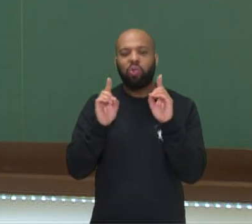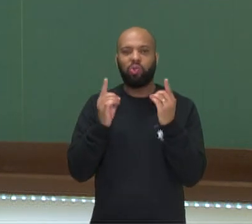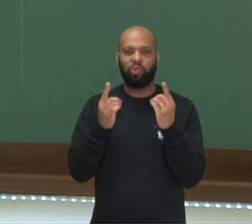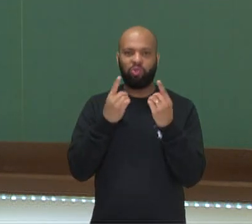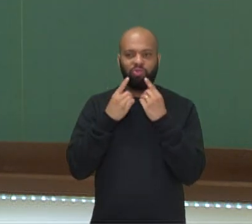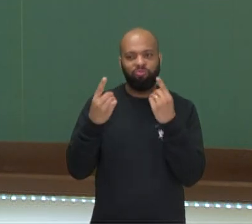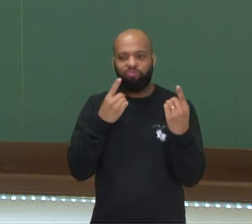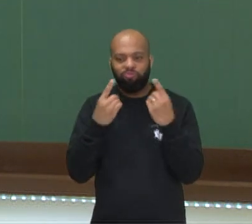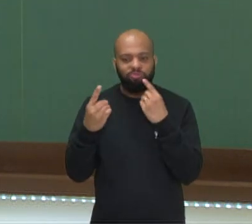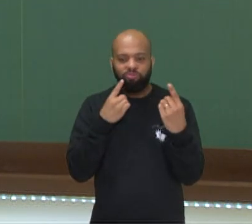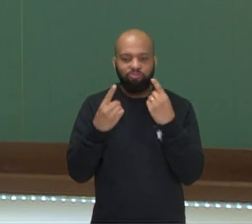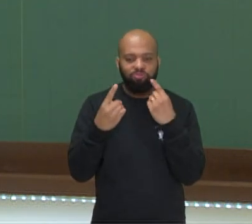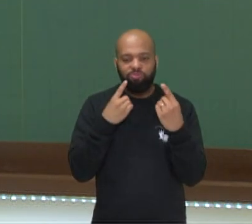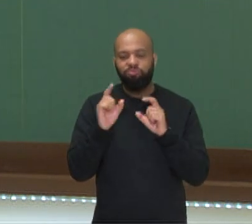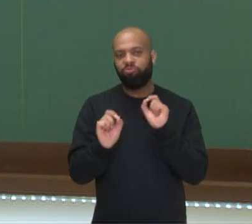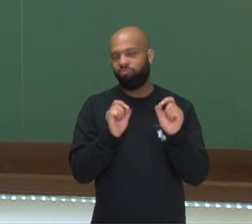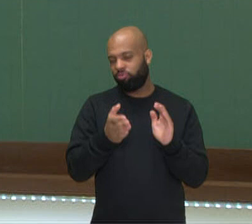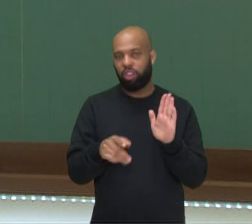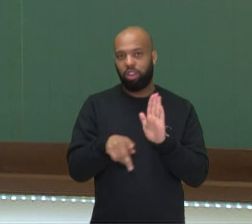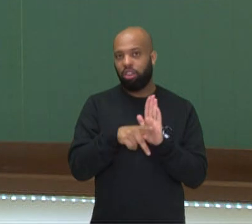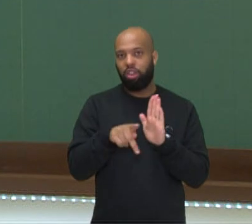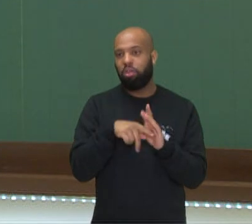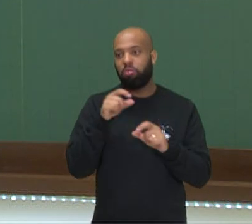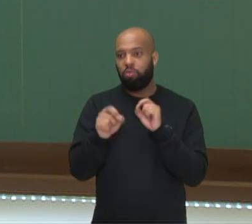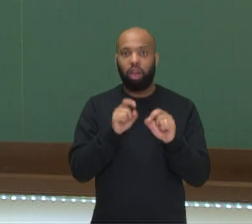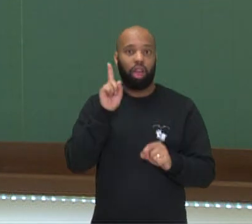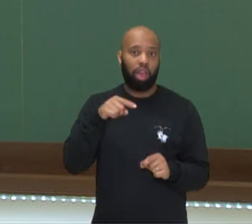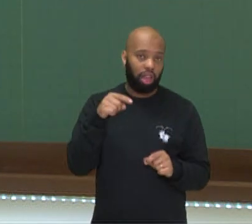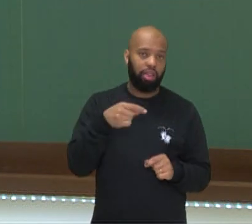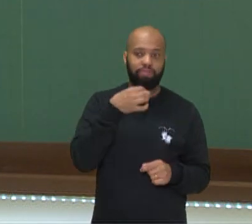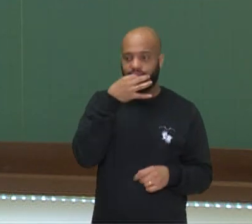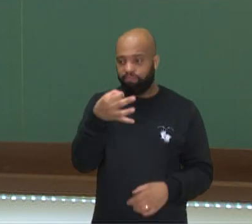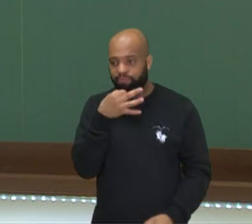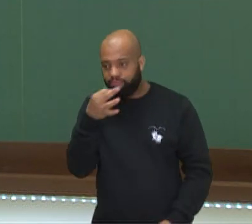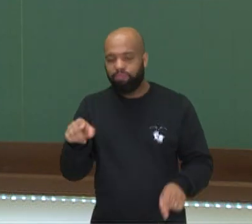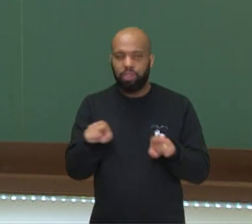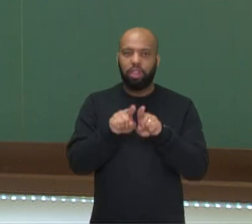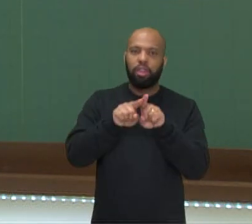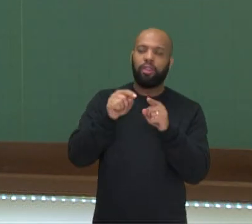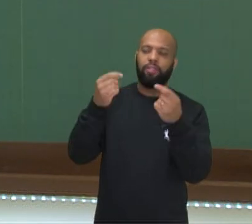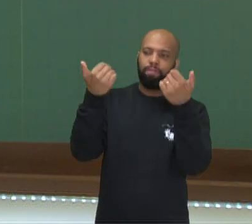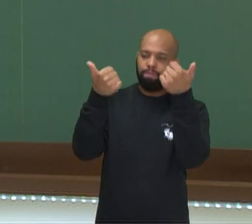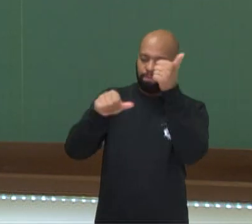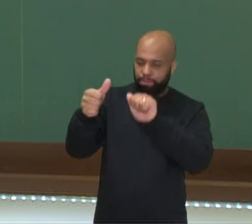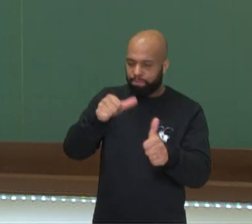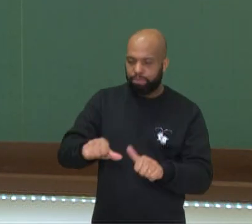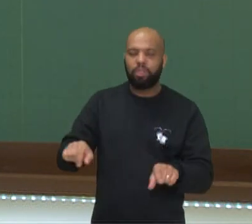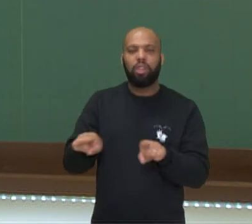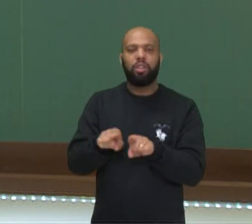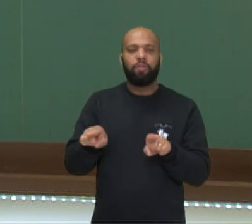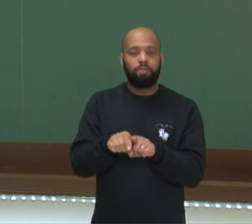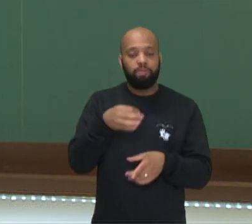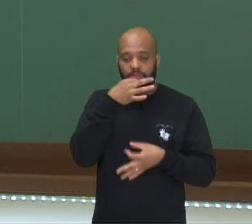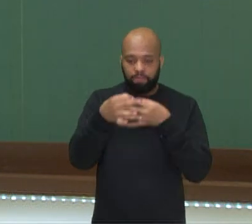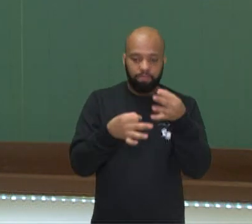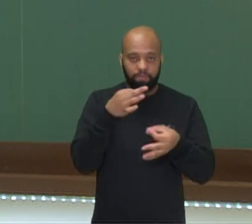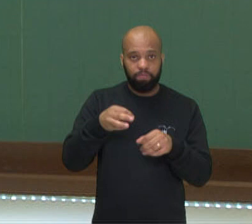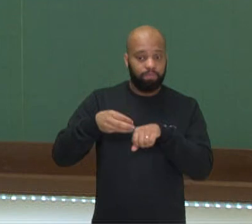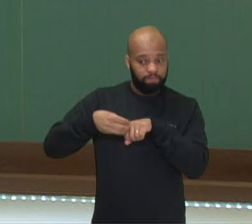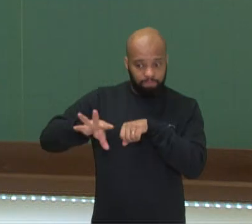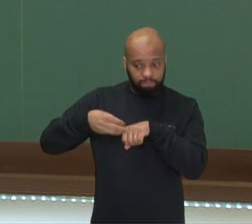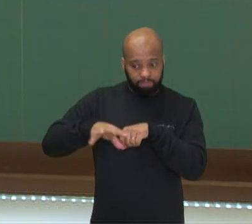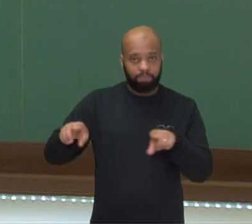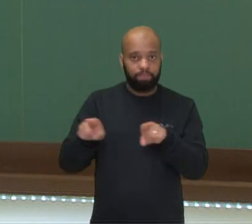diálogo? Para o público criticar, avaliar, dar opinião,